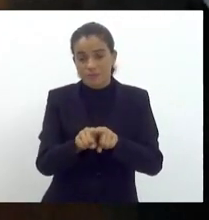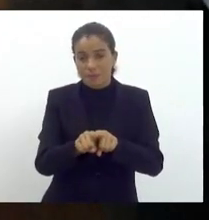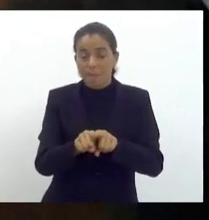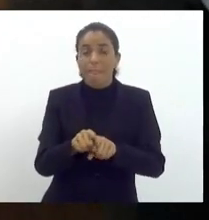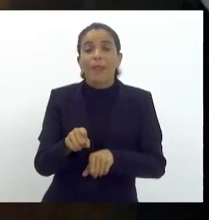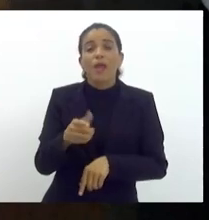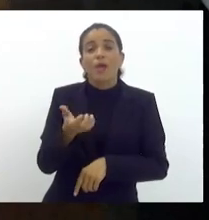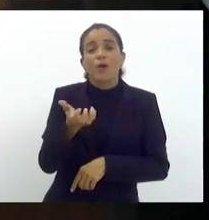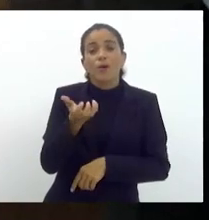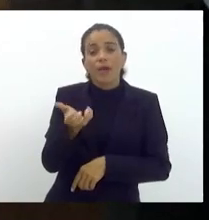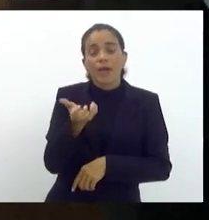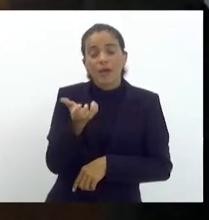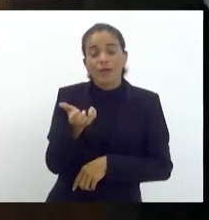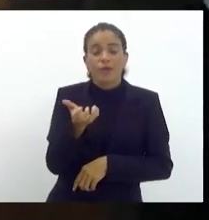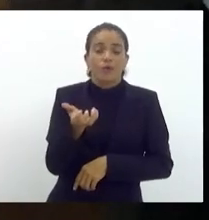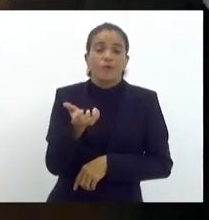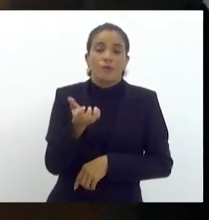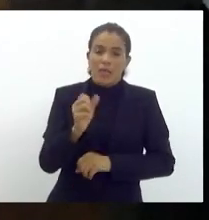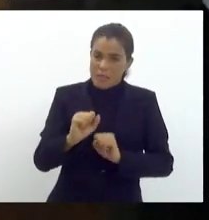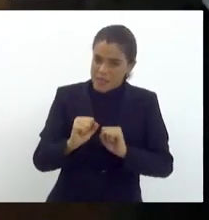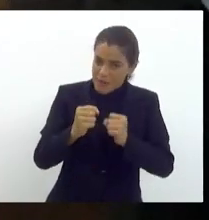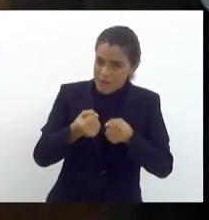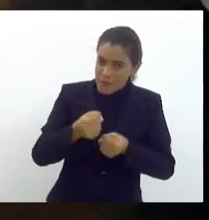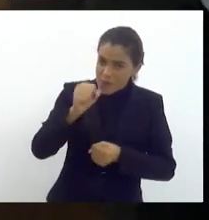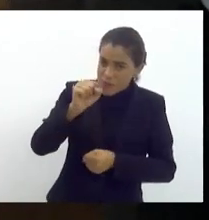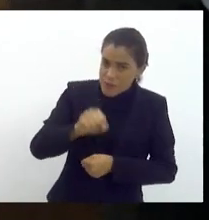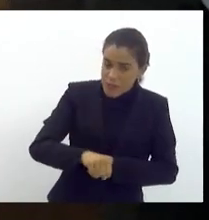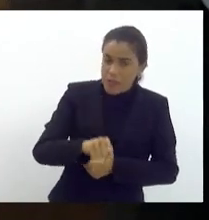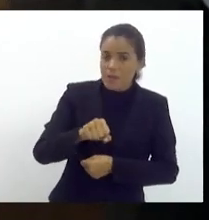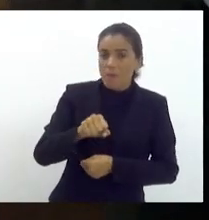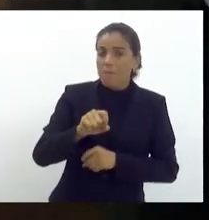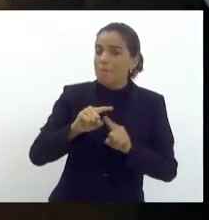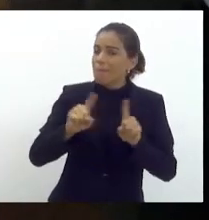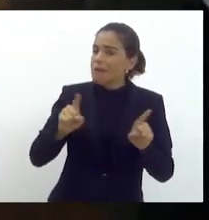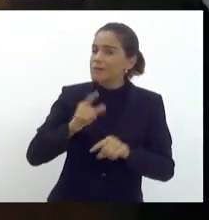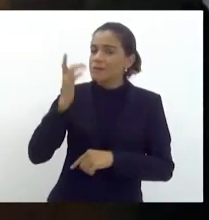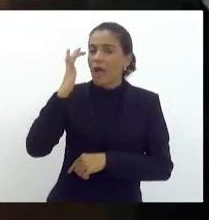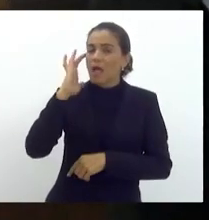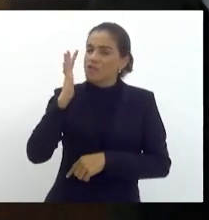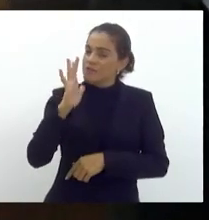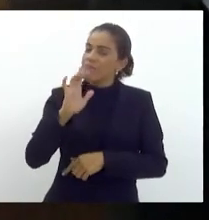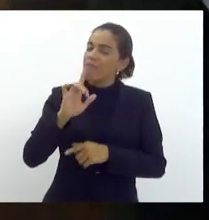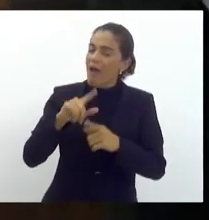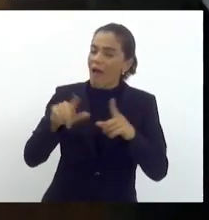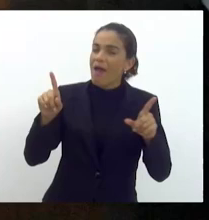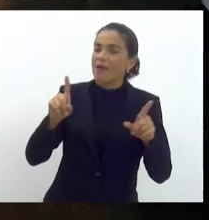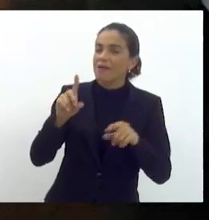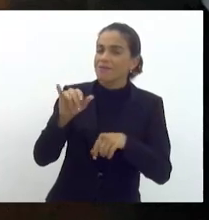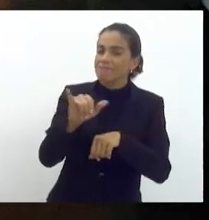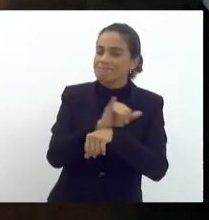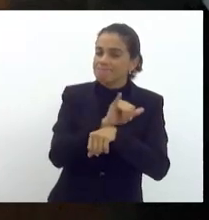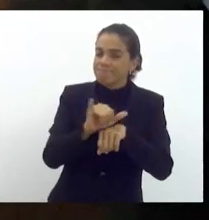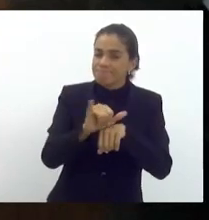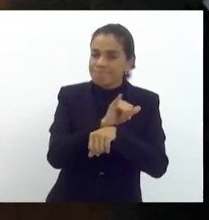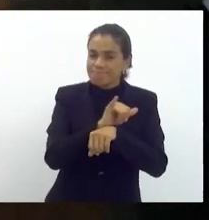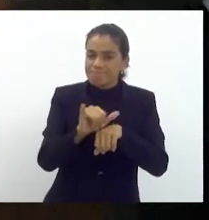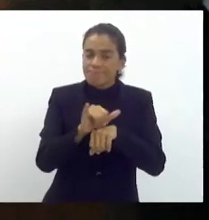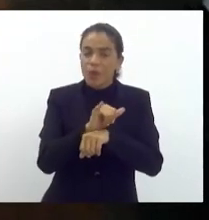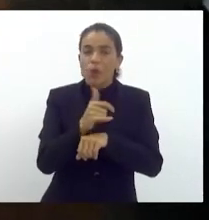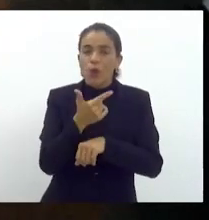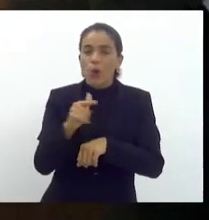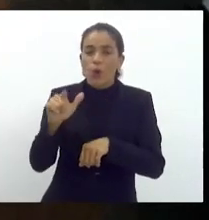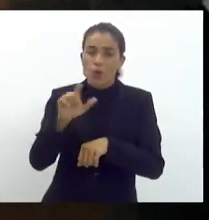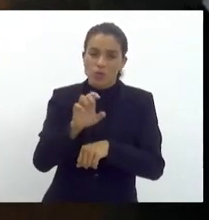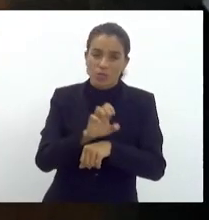eu quero aqui dizer que defendo sim mas acho que isso vai acabar sendo mecanismo para o tendo em vista que outros